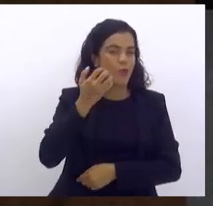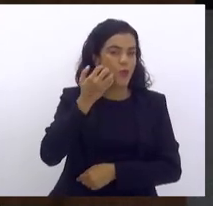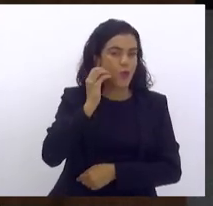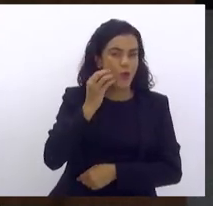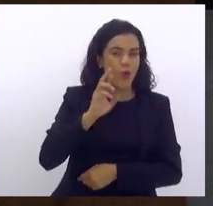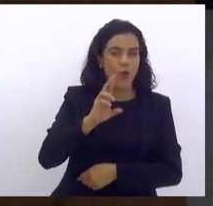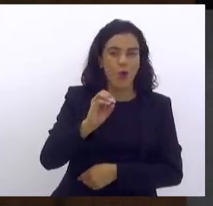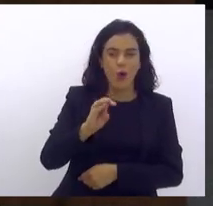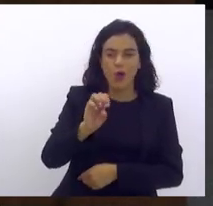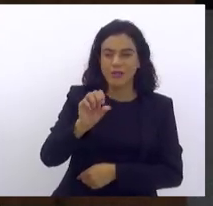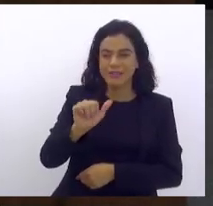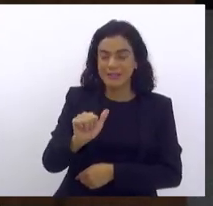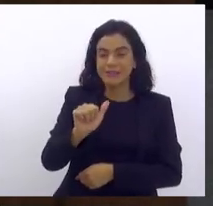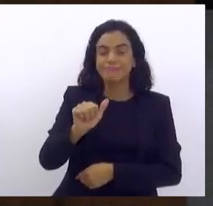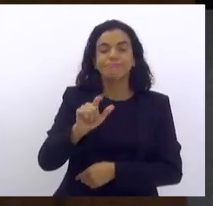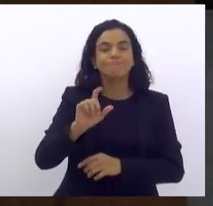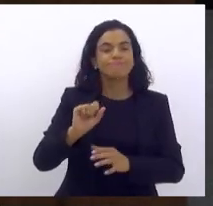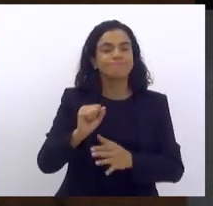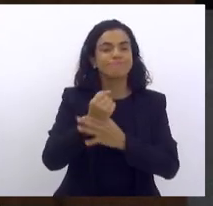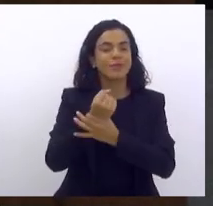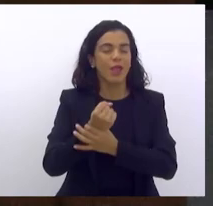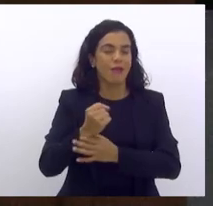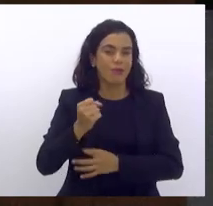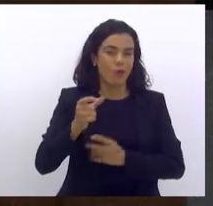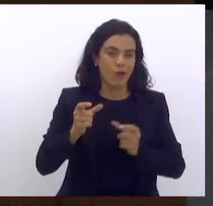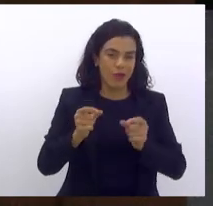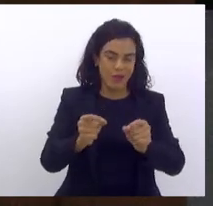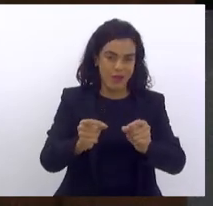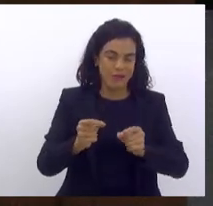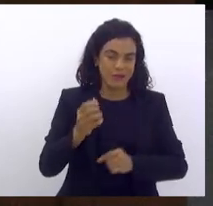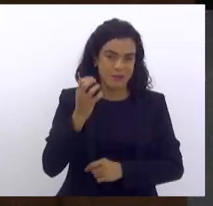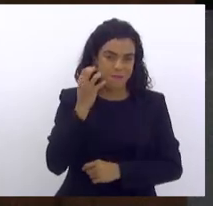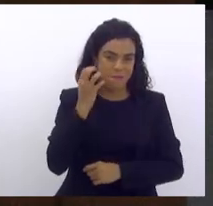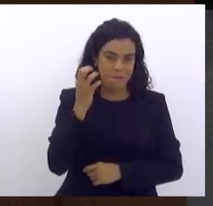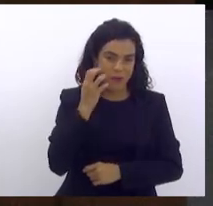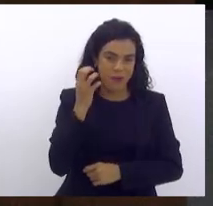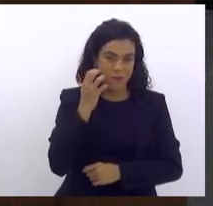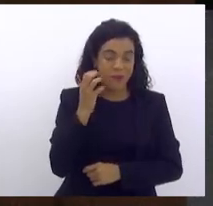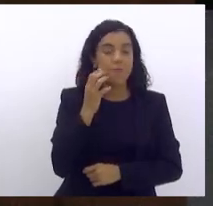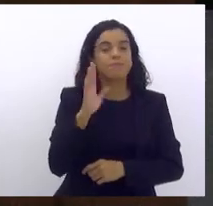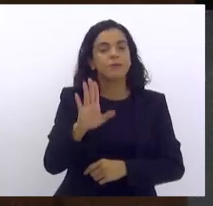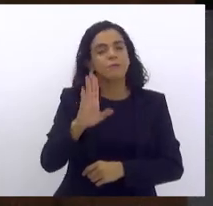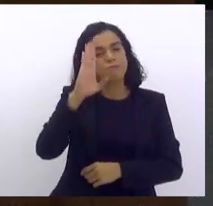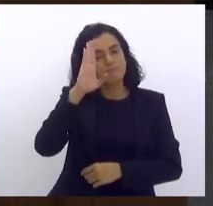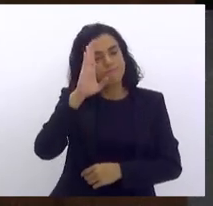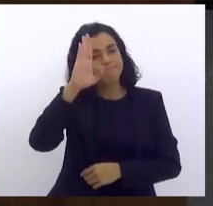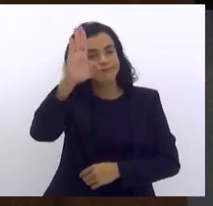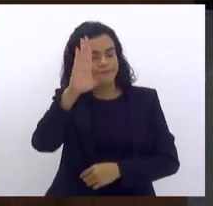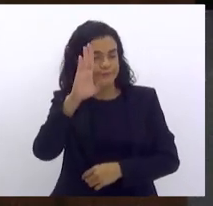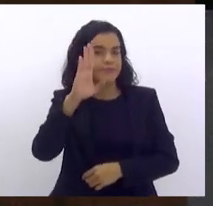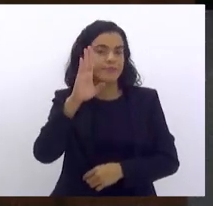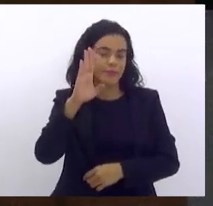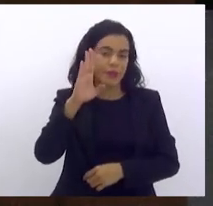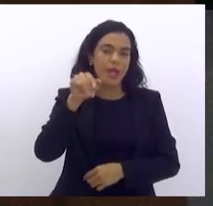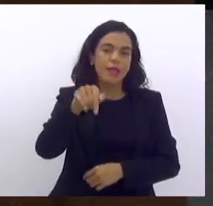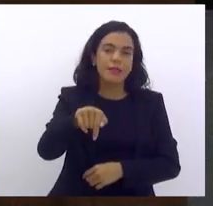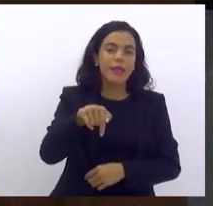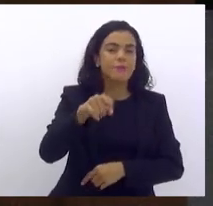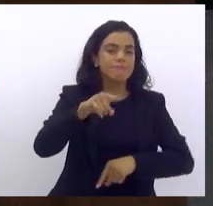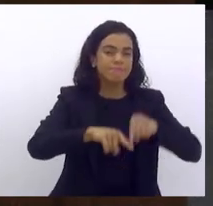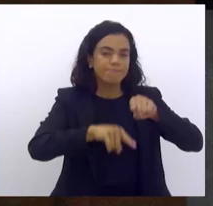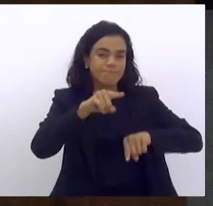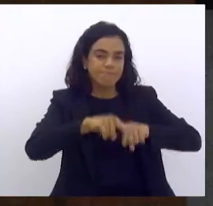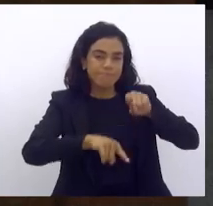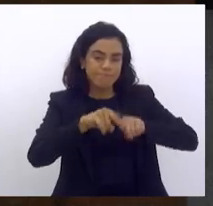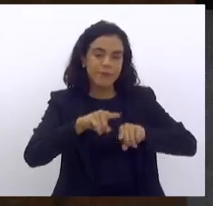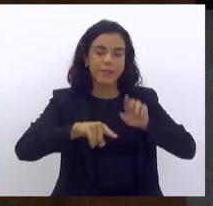o debate com relação ao câncer de mama. Então, é fundamental que a gente possa ter esse elemento